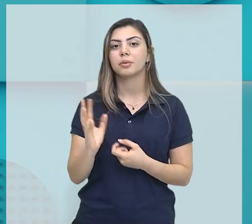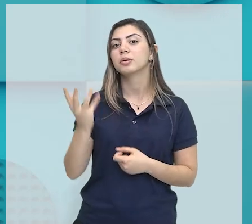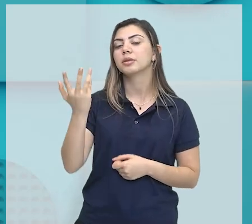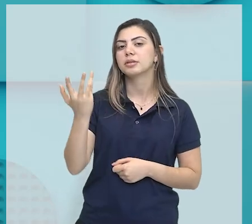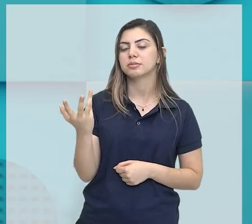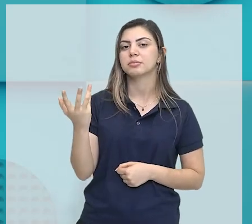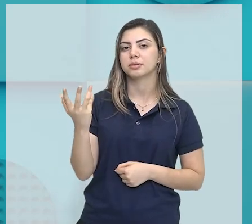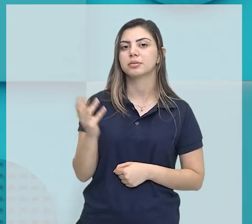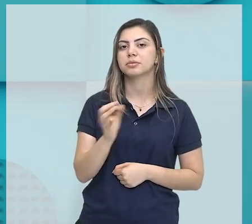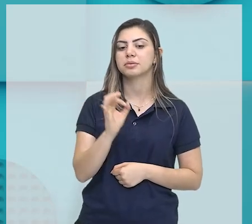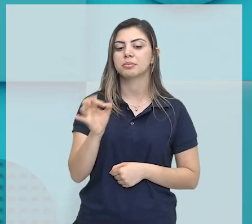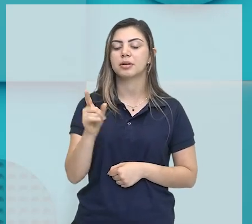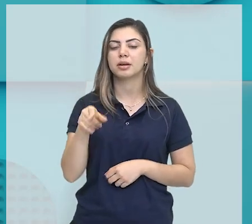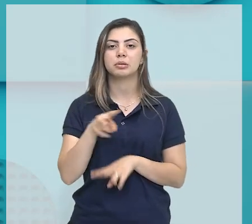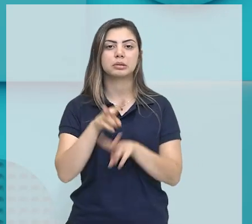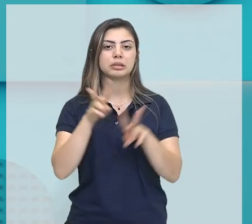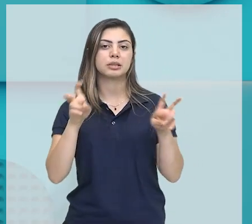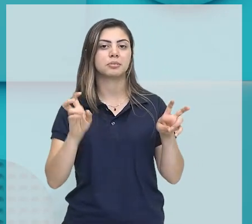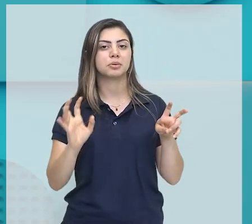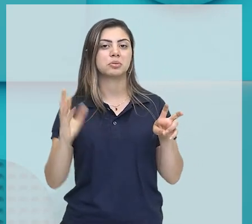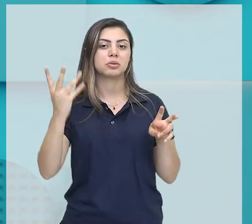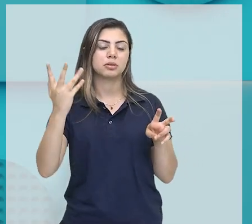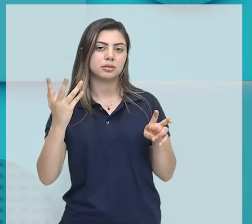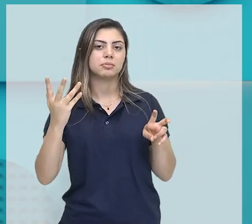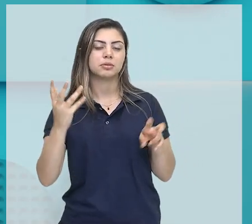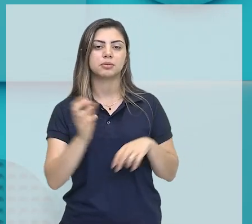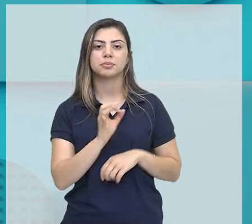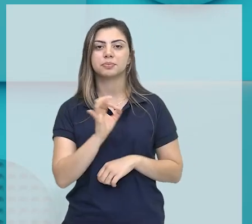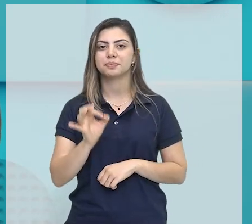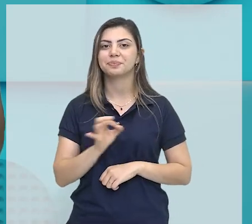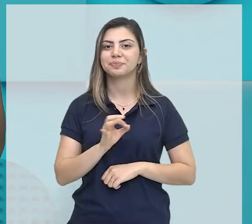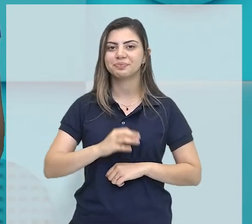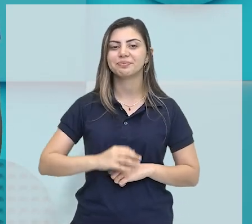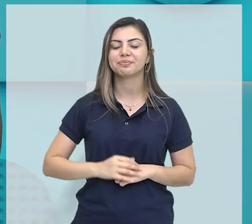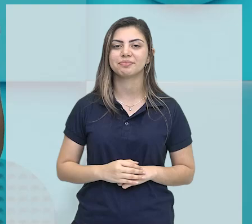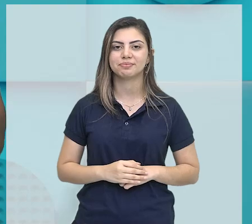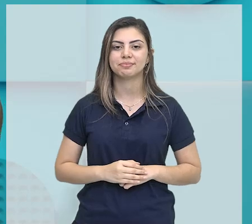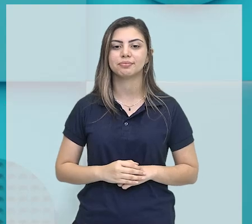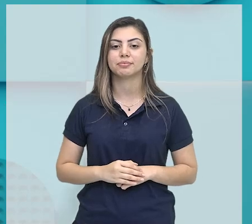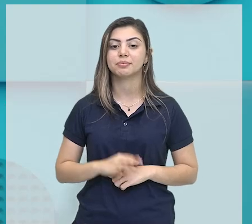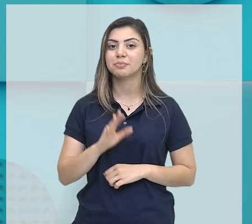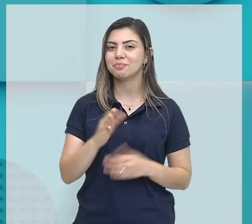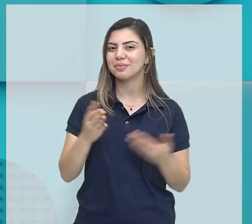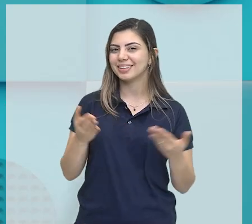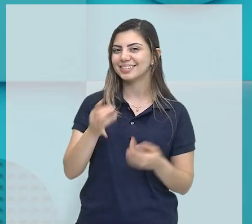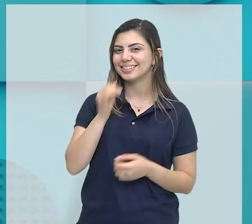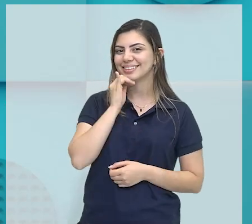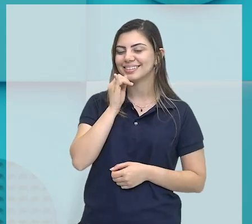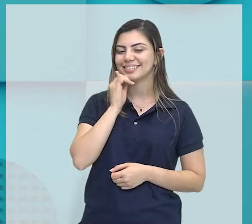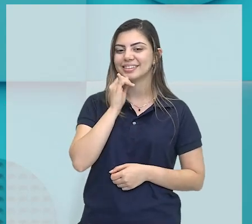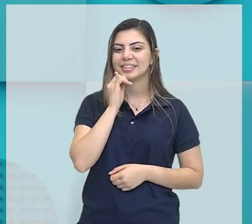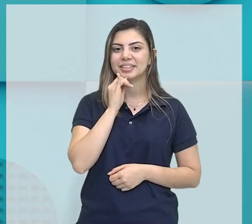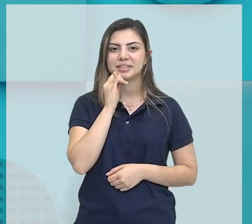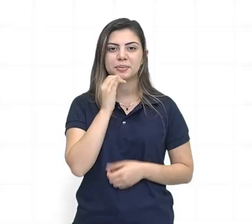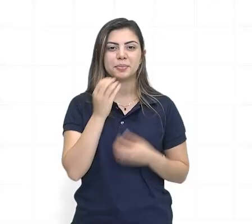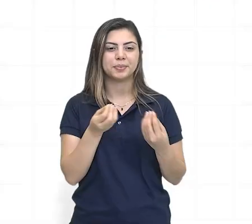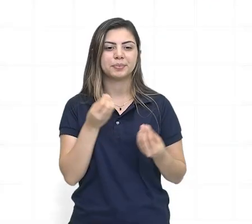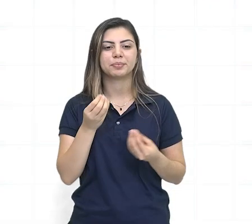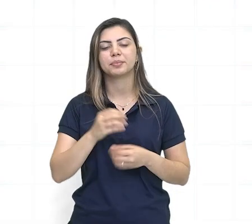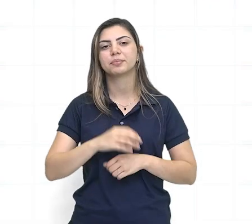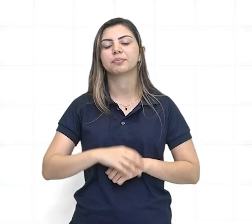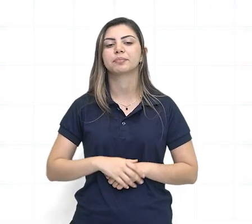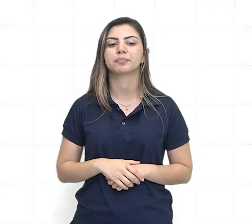né? Apresentar a temática que você está escrevendo, certo? Vamos ver um exemplo aqui na prática.